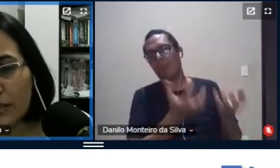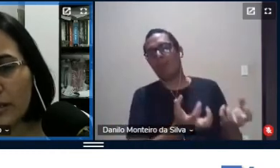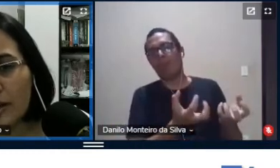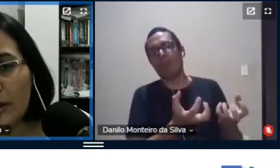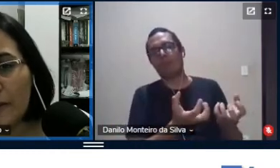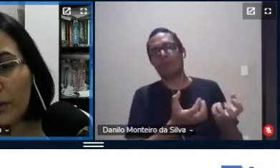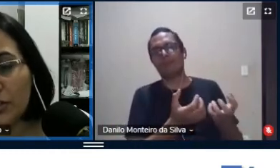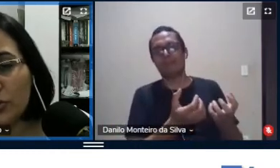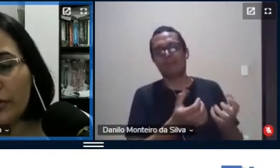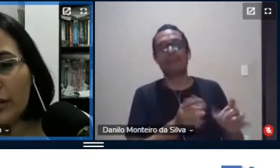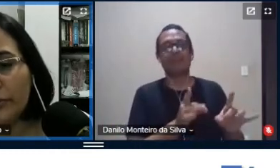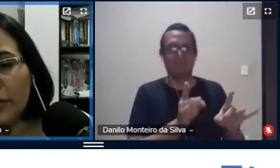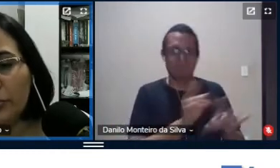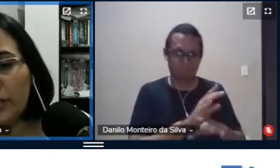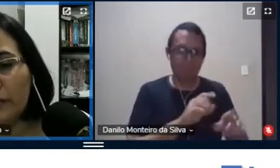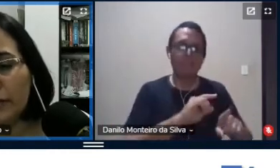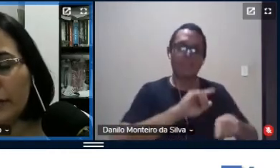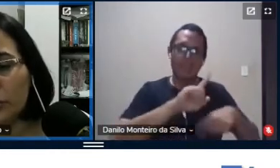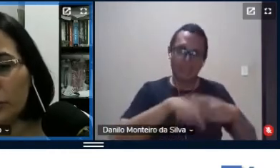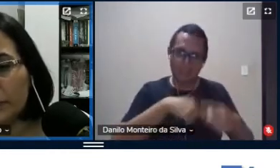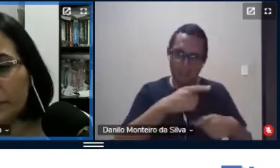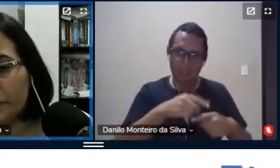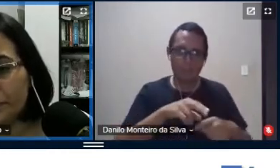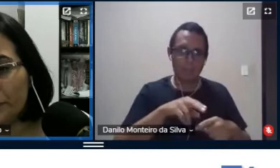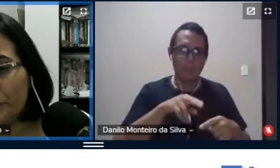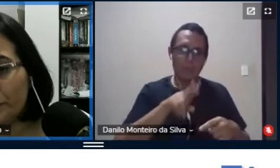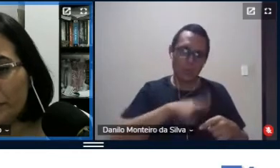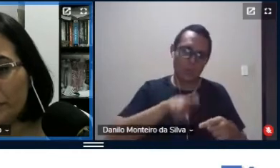toda para a gente colocar o tal do revelador.